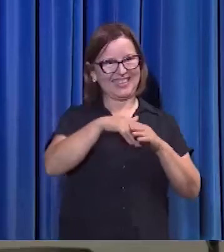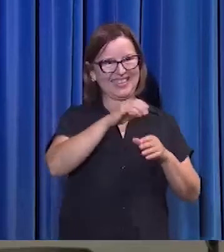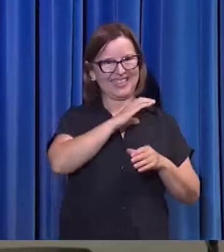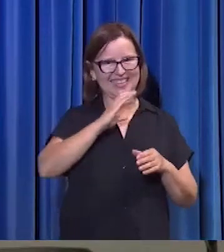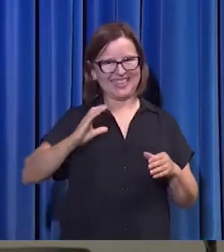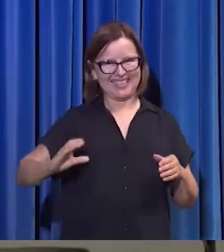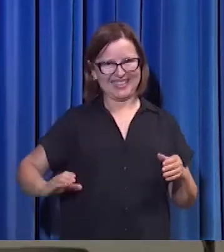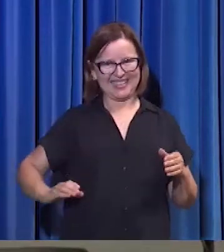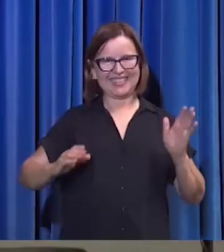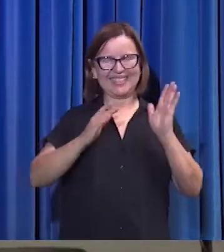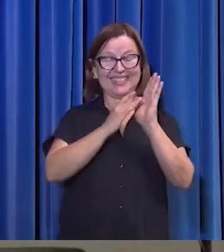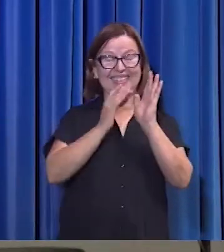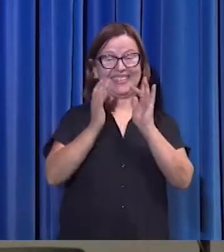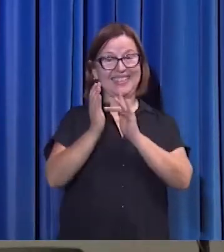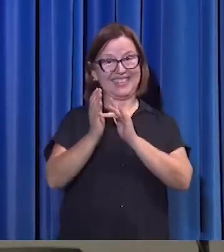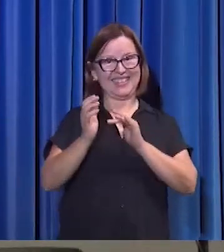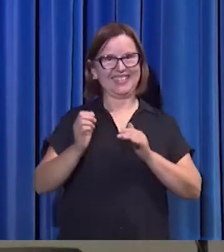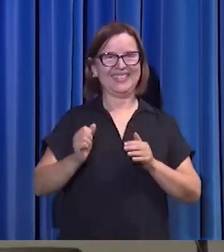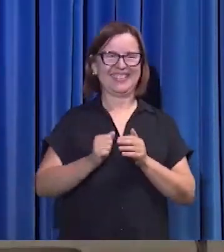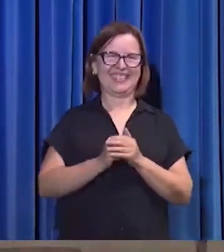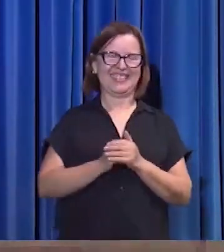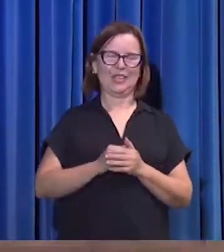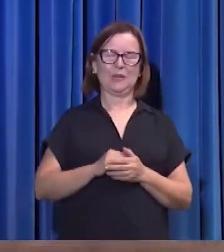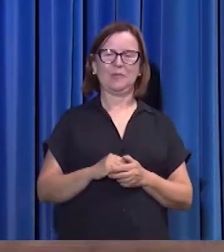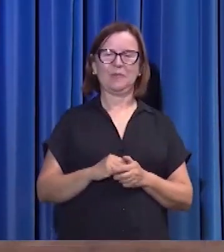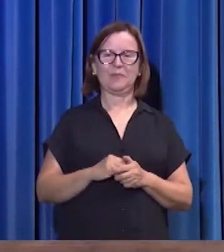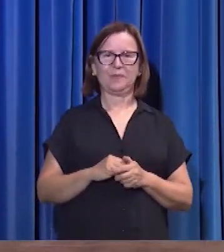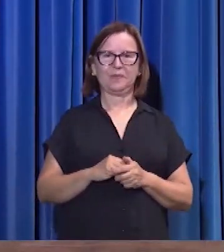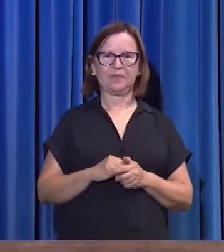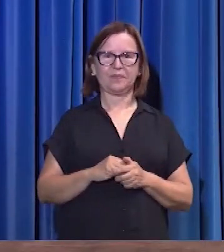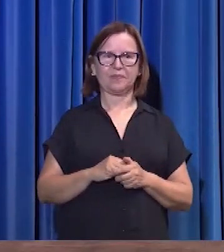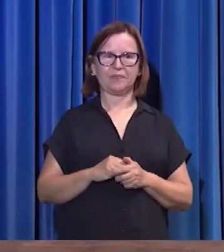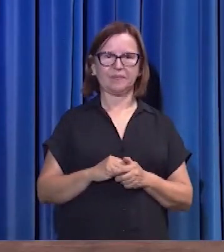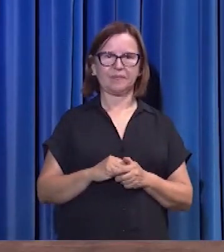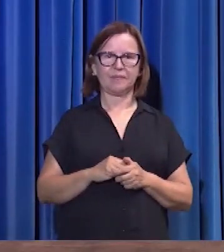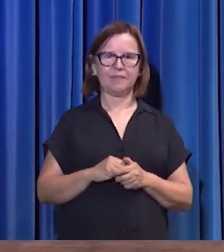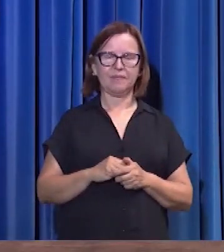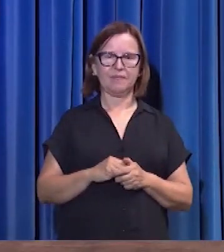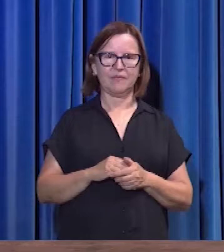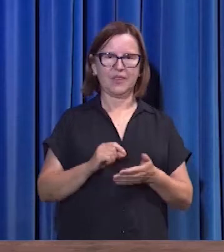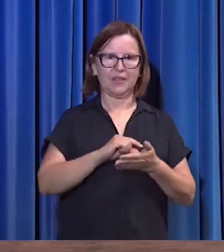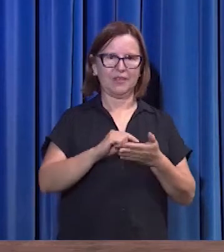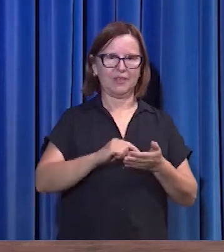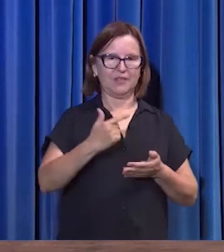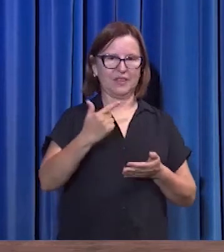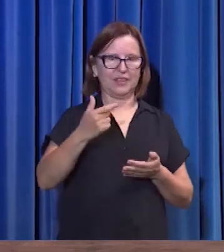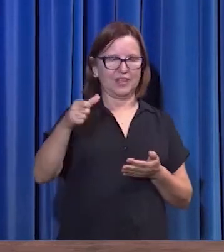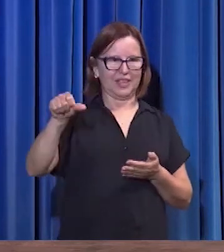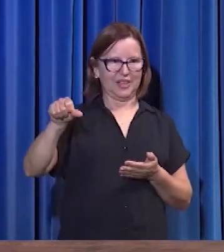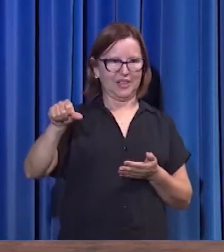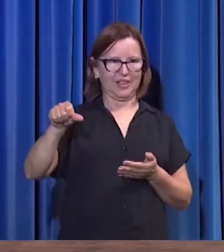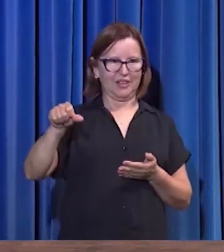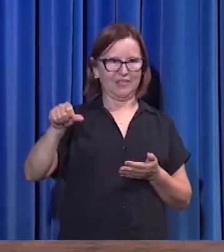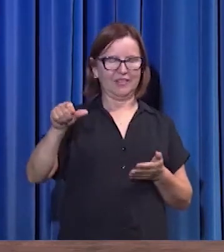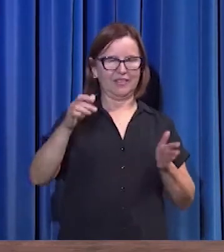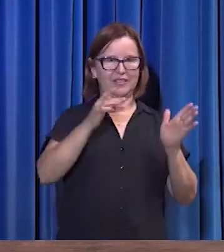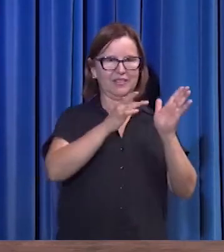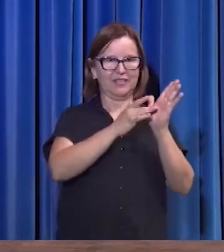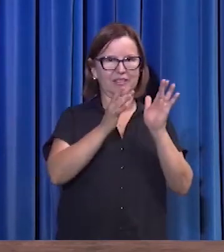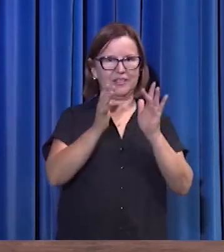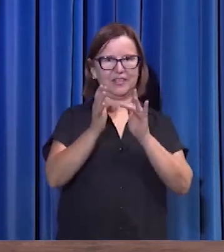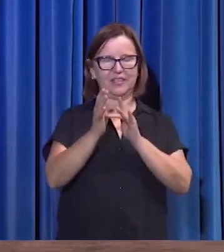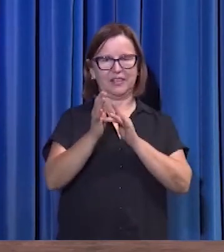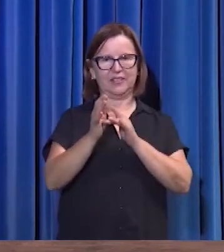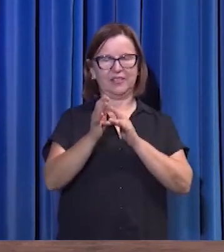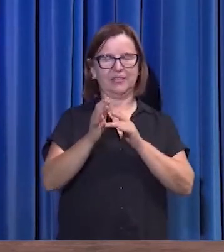Cristo Jesus. Aqui no versículo 29, Jesus usa a forma mais